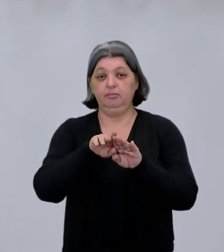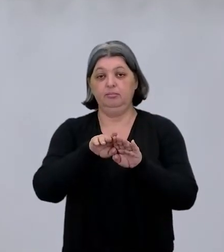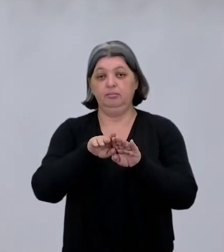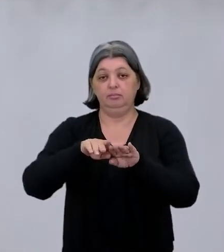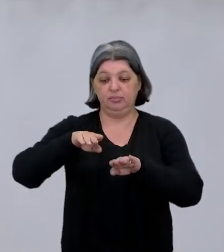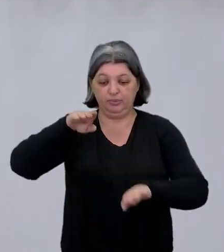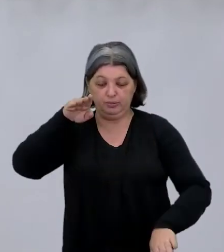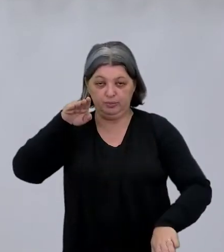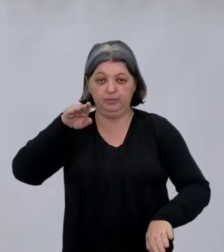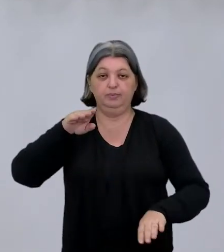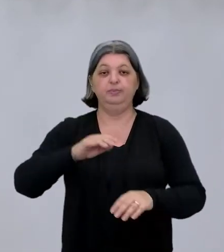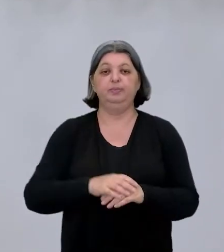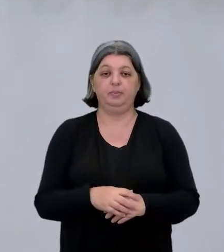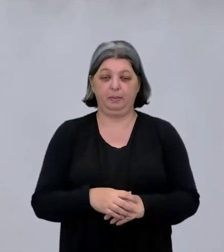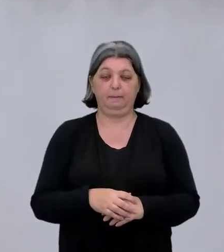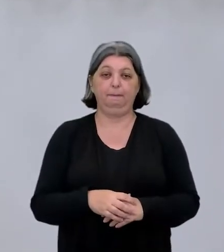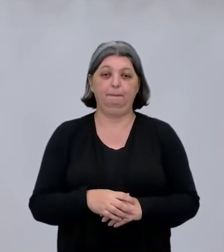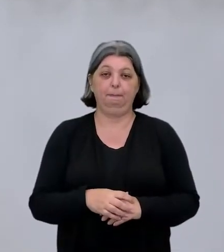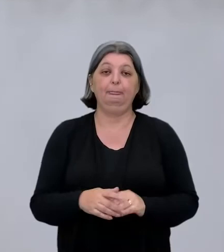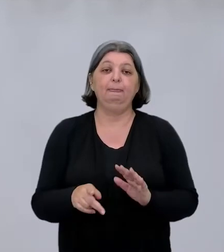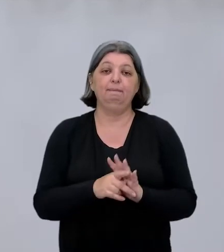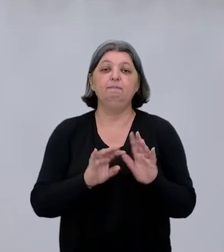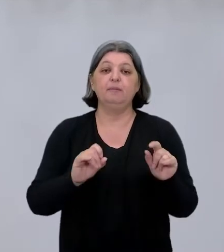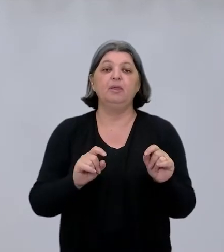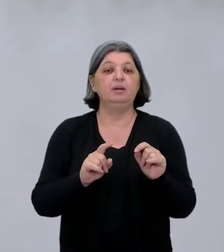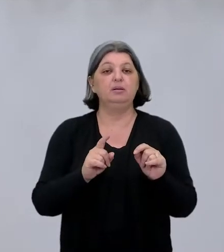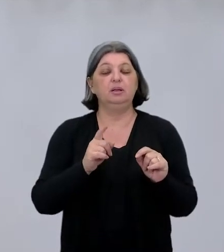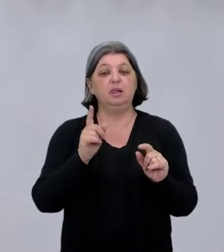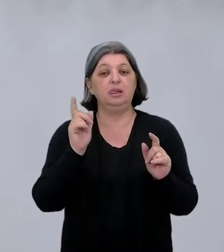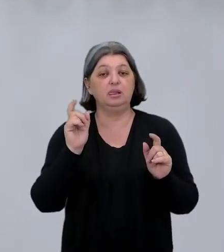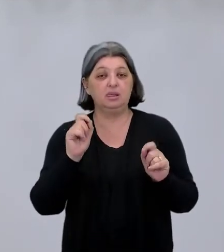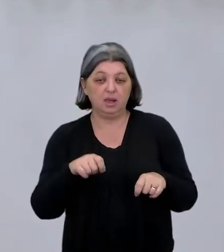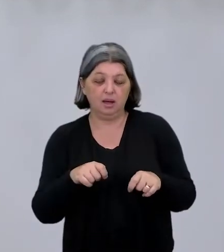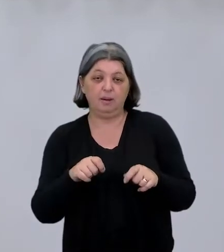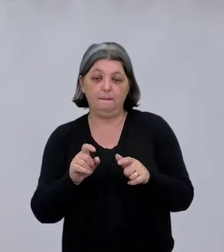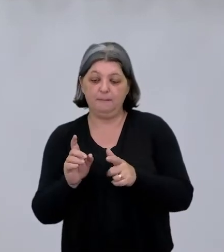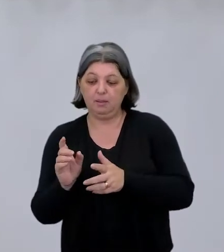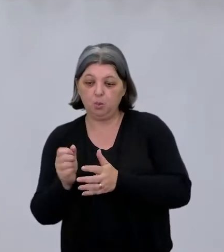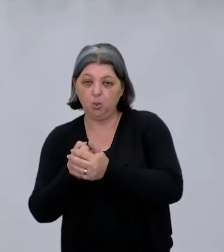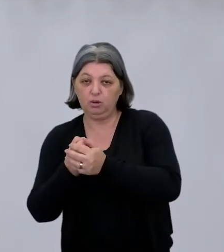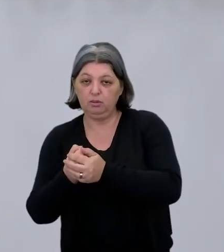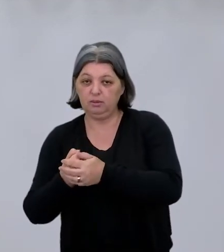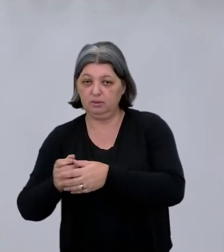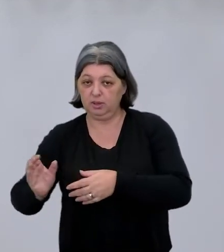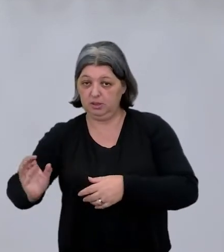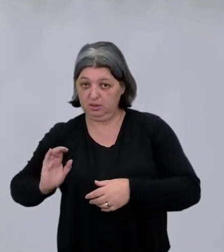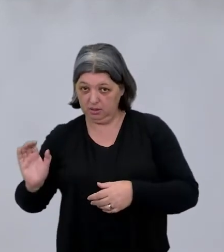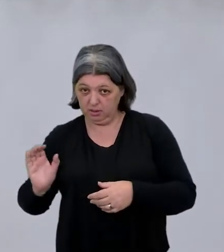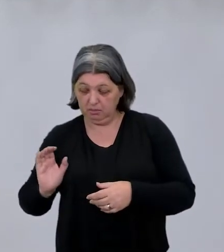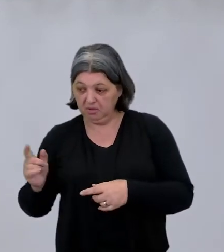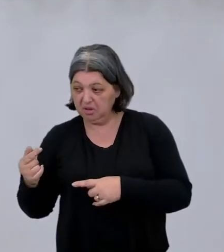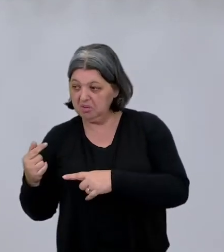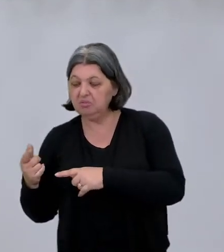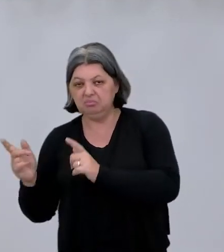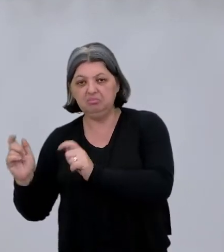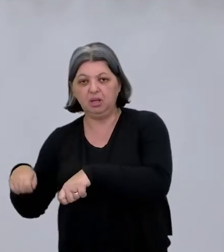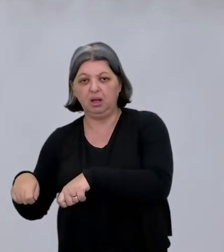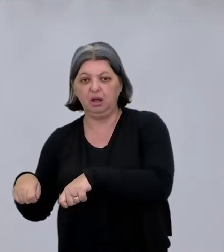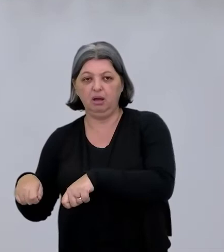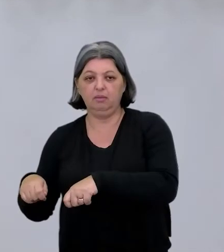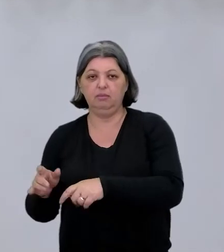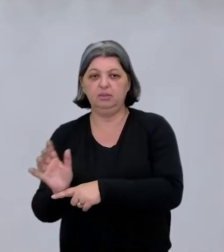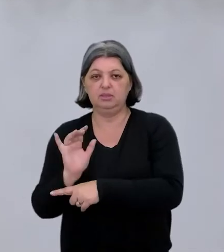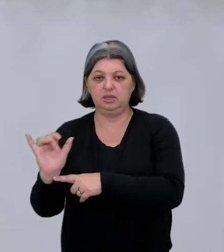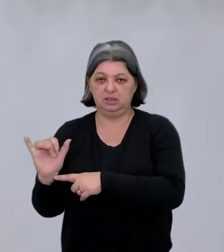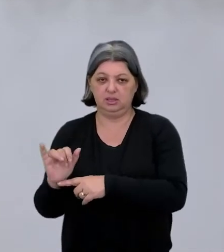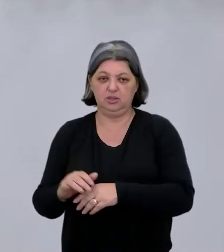dos desvios que podem ser empurrados para debaixo do tapete, passam por esse processo de rótulos. Eu vou ler de